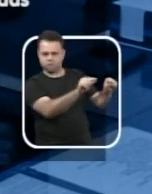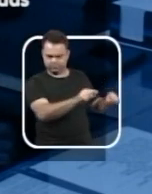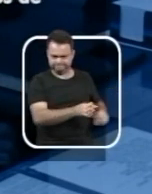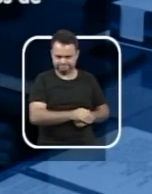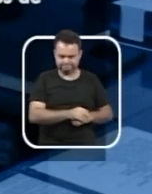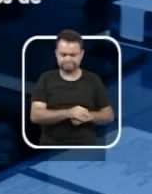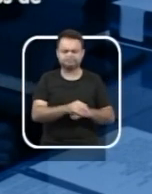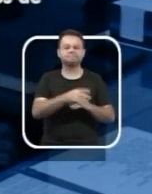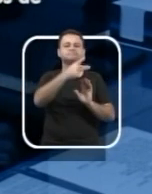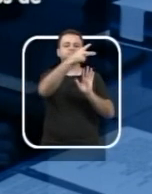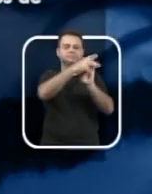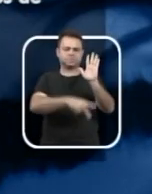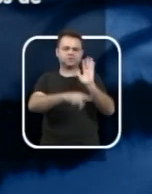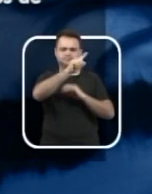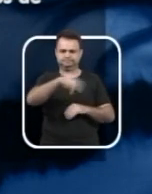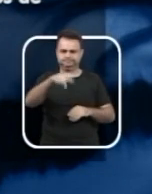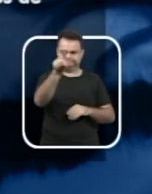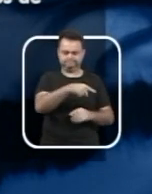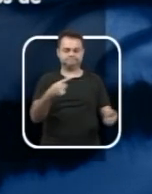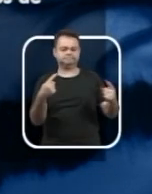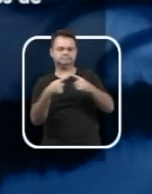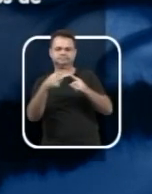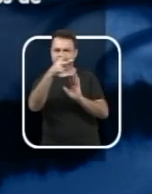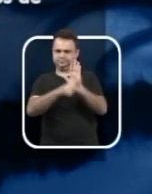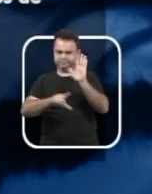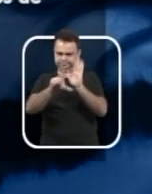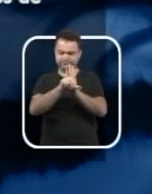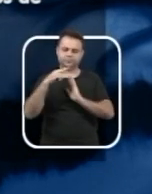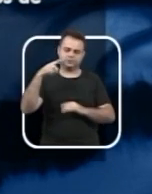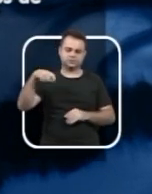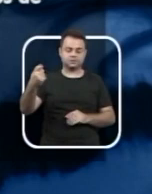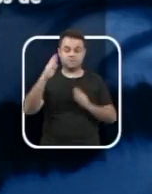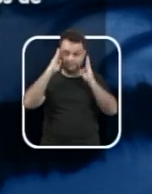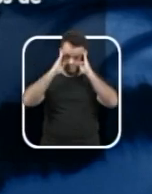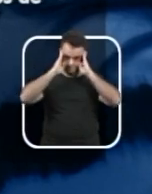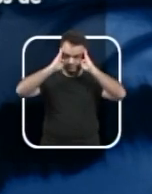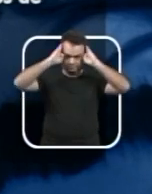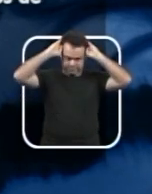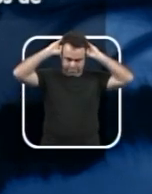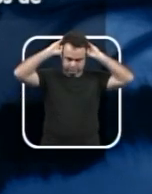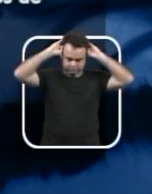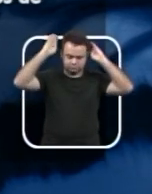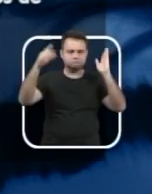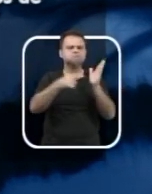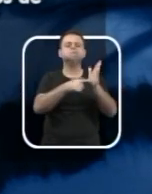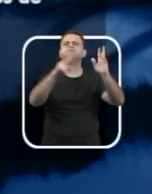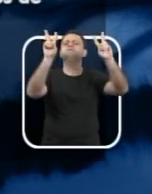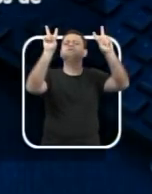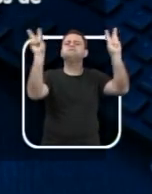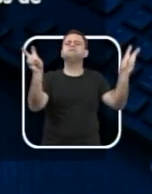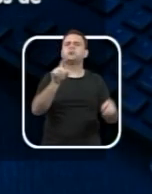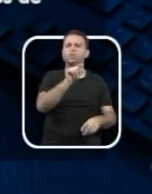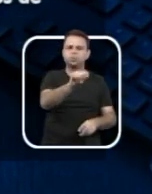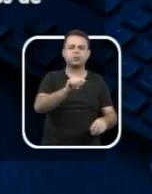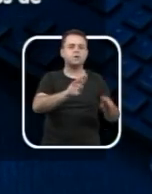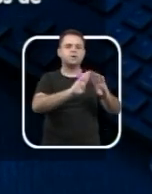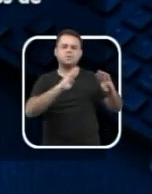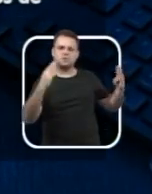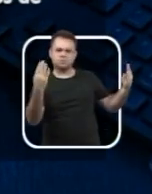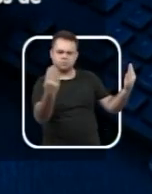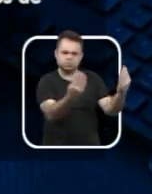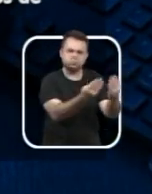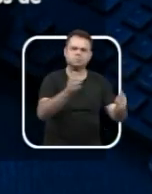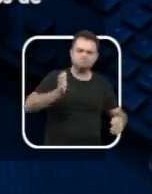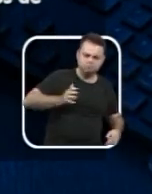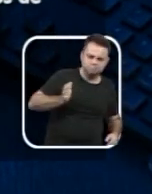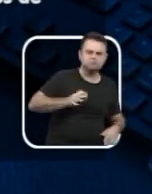desenvolvidas. Veto total ao projeto de lei de autoria do vereador Paulo Paulera, do Progressistas, que obriga os condomínios e